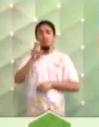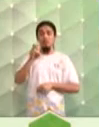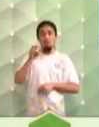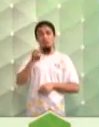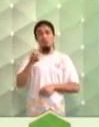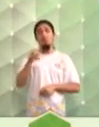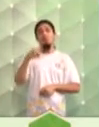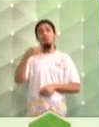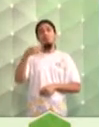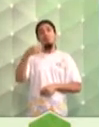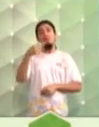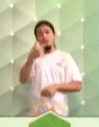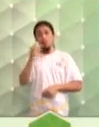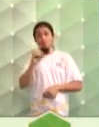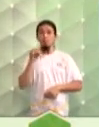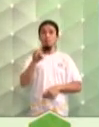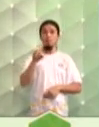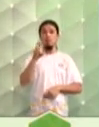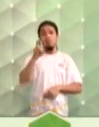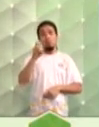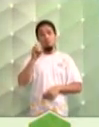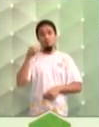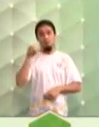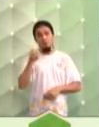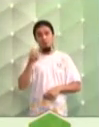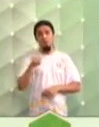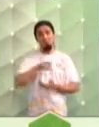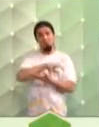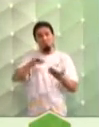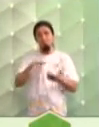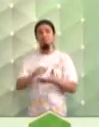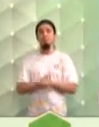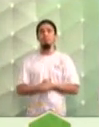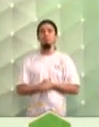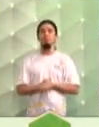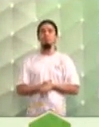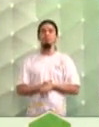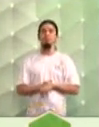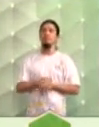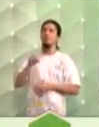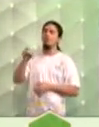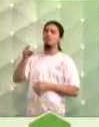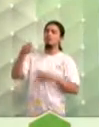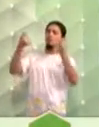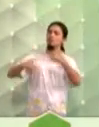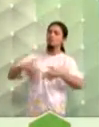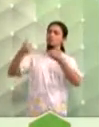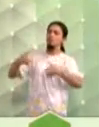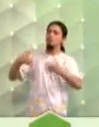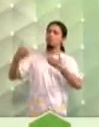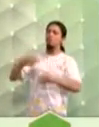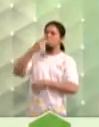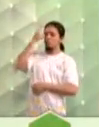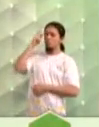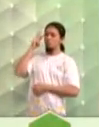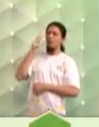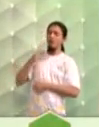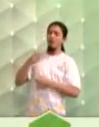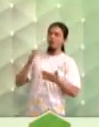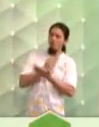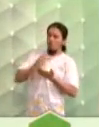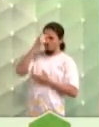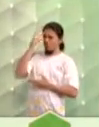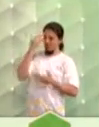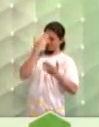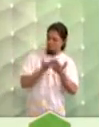E é muito bom. Eu vou chamar agora a Shirley, que a Shirley estava conversando comigo aqui. Agora você está falando dos boatos e da questão das pessoas acreditarem ou não e tal. Eu